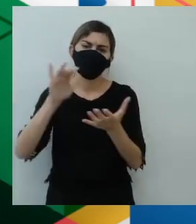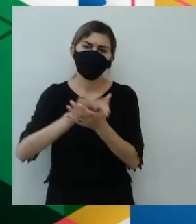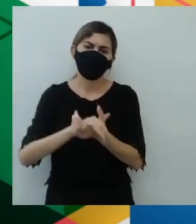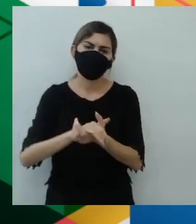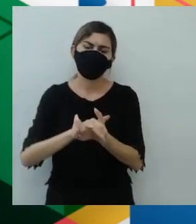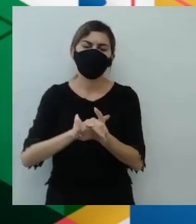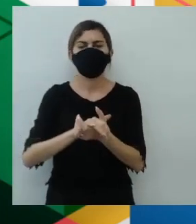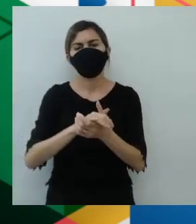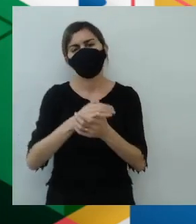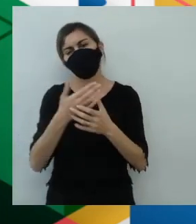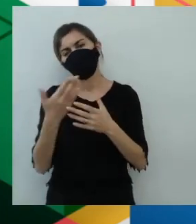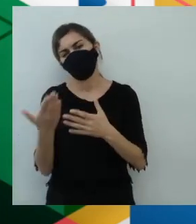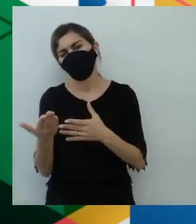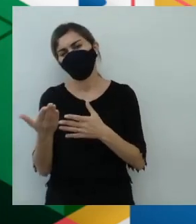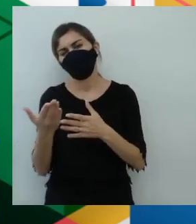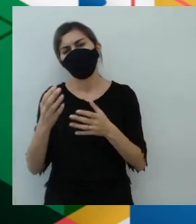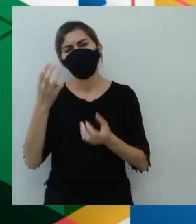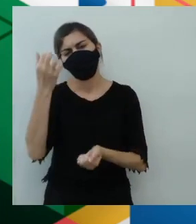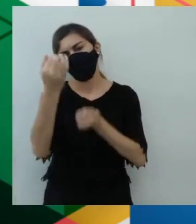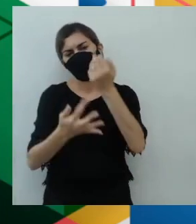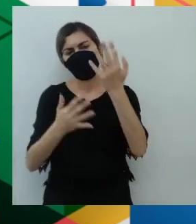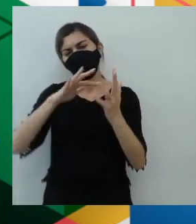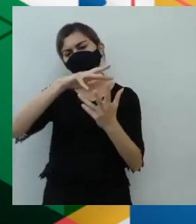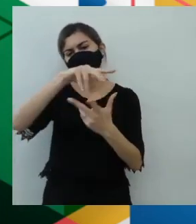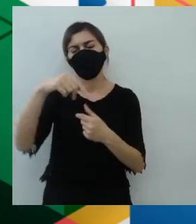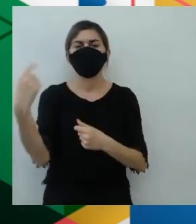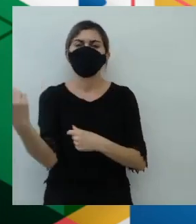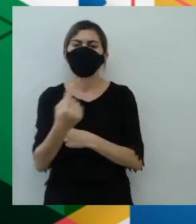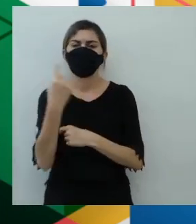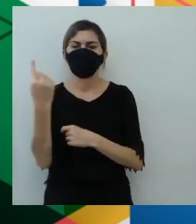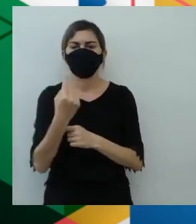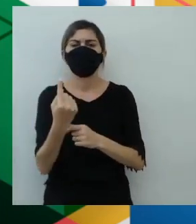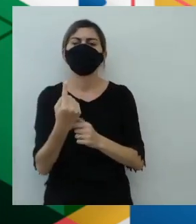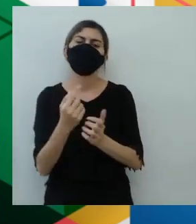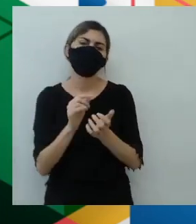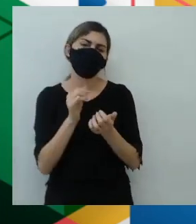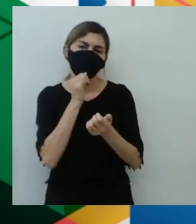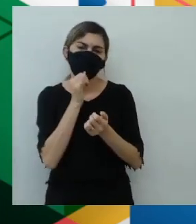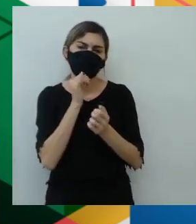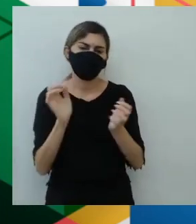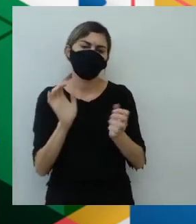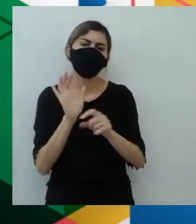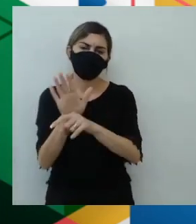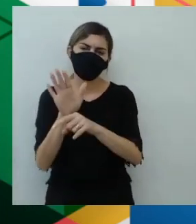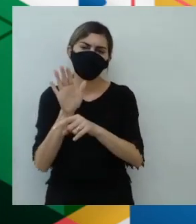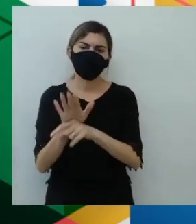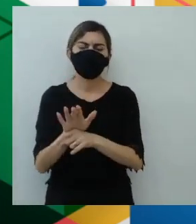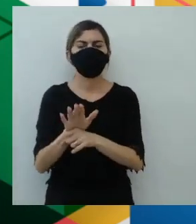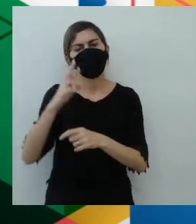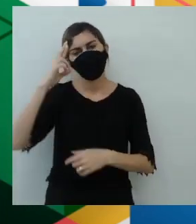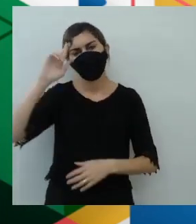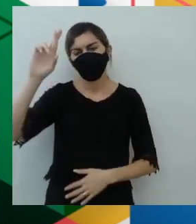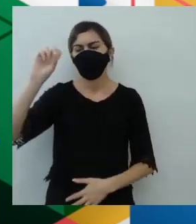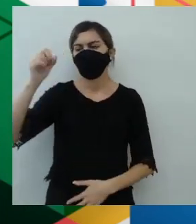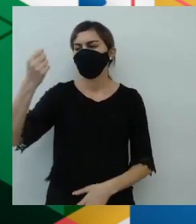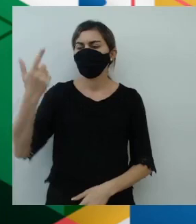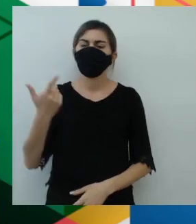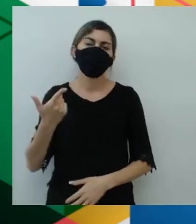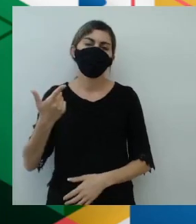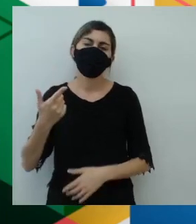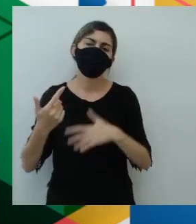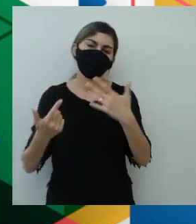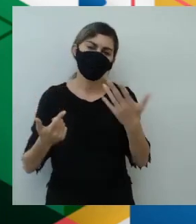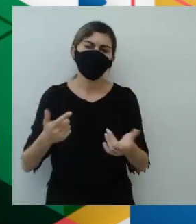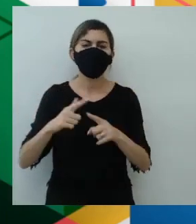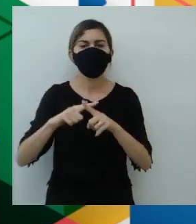em vez de torrar o mundo sozinho, o fizesse ajudado por Dona Sol e